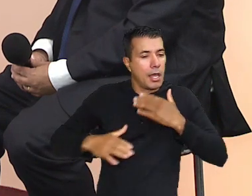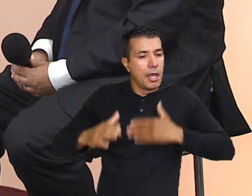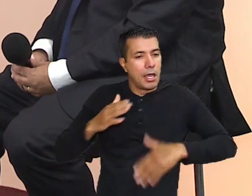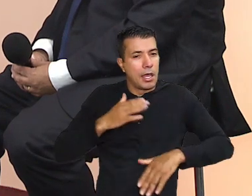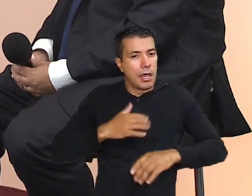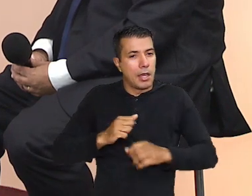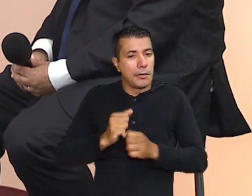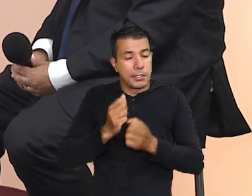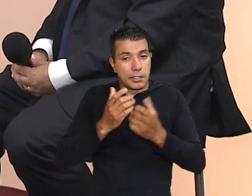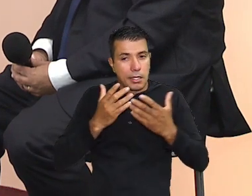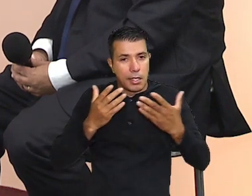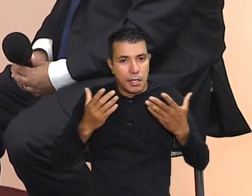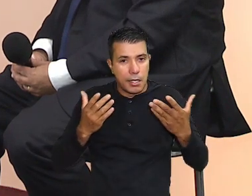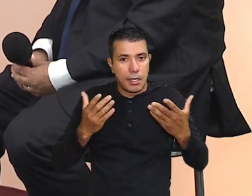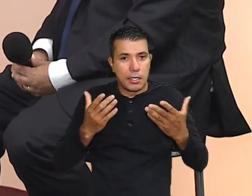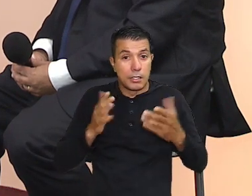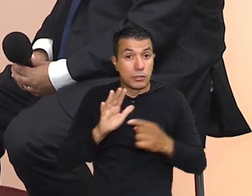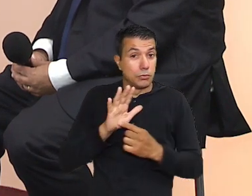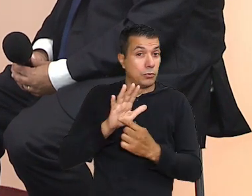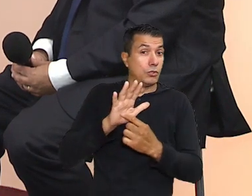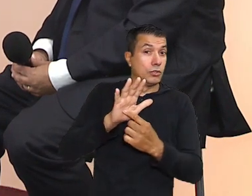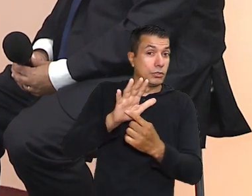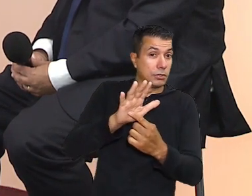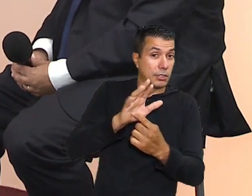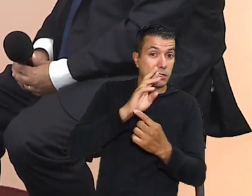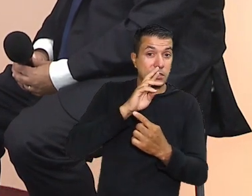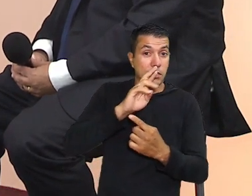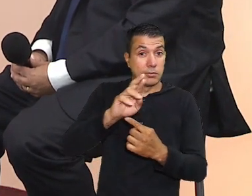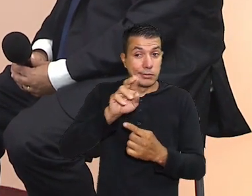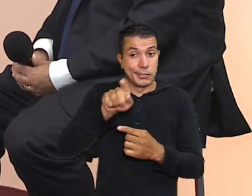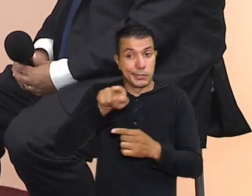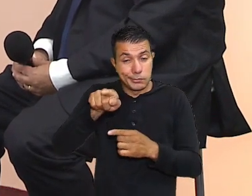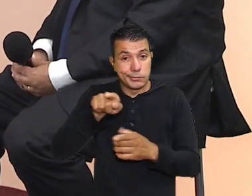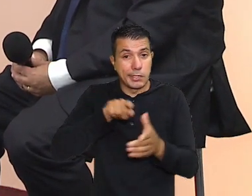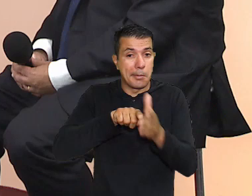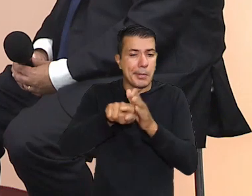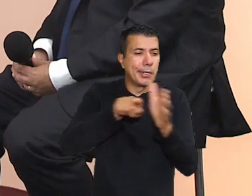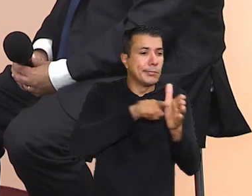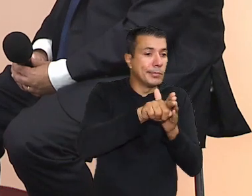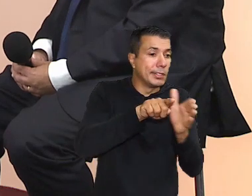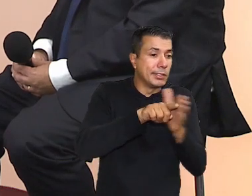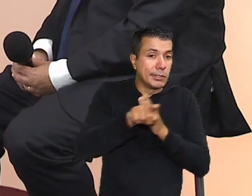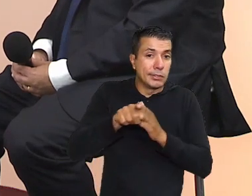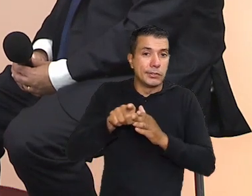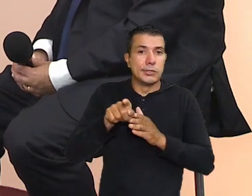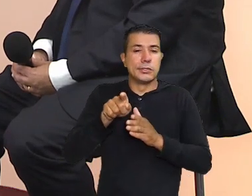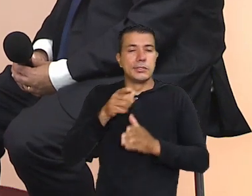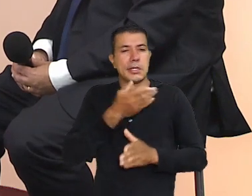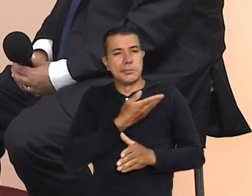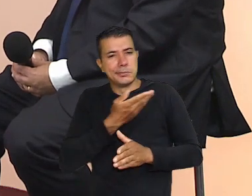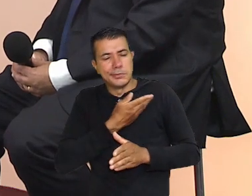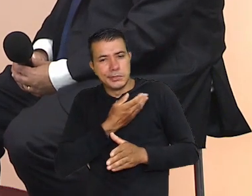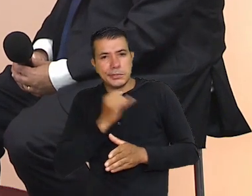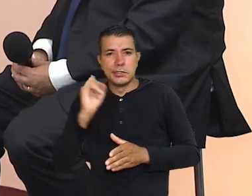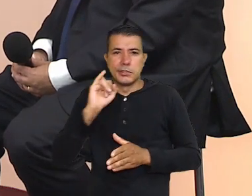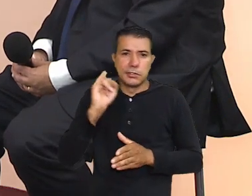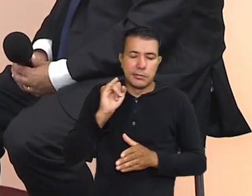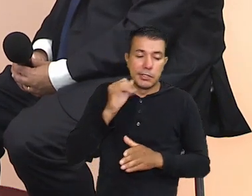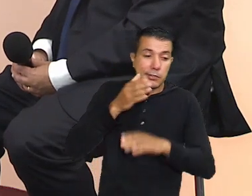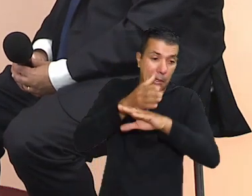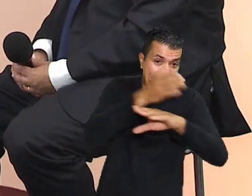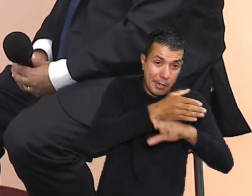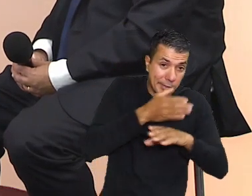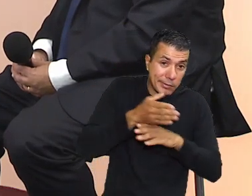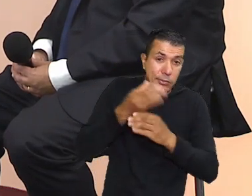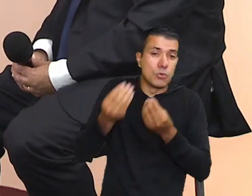forma bem respeitosa, nos dirigir e responder as perguntas, as inquietações dos nossos amigos que estão participando, mas